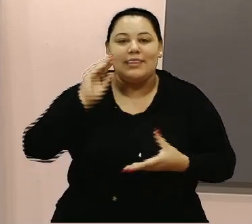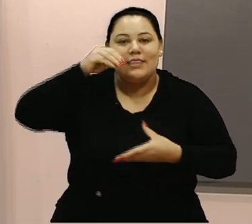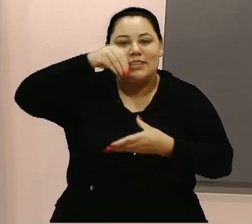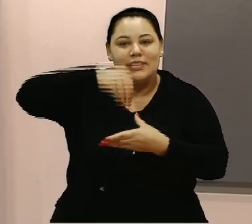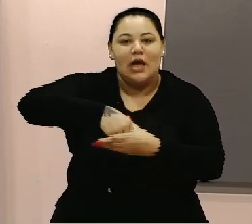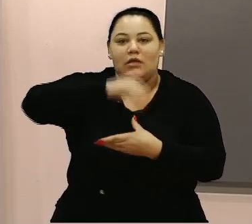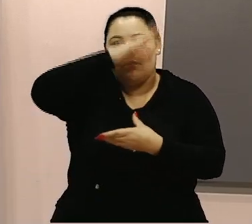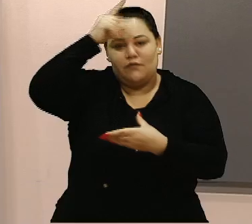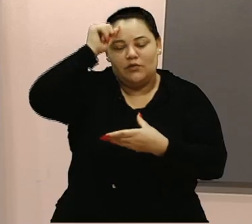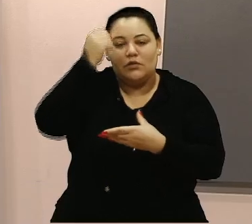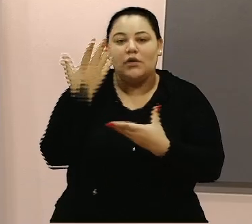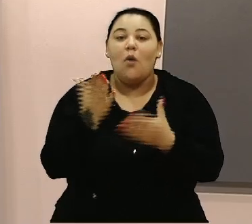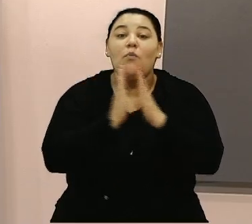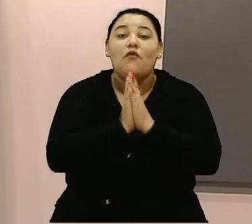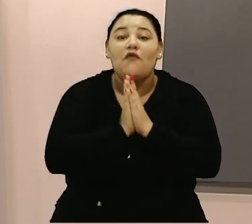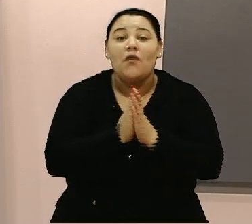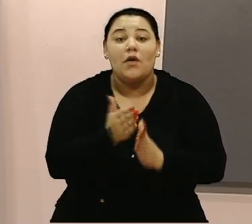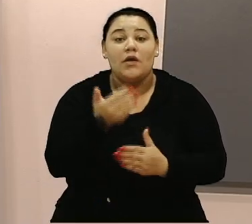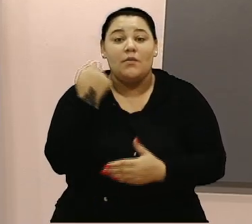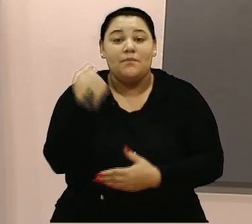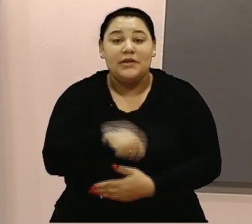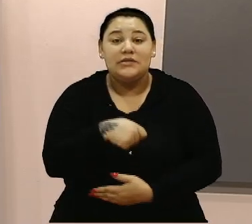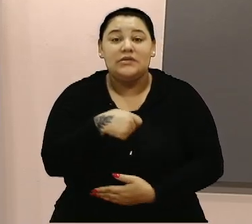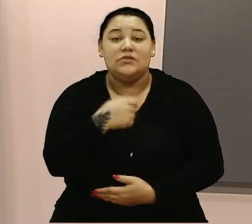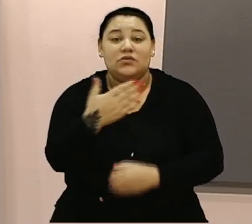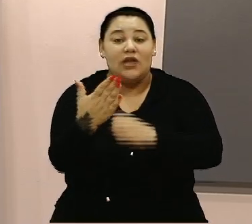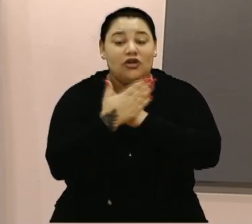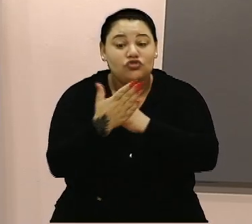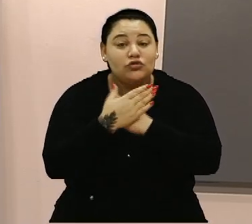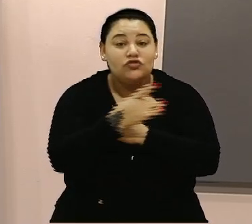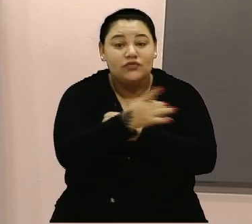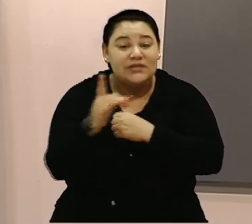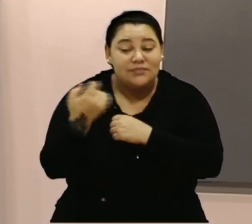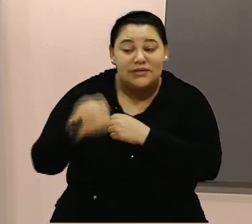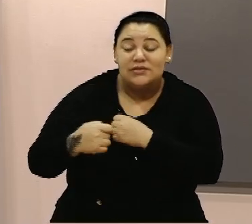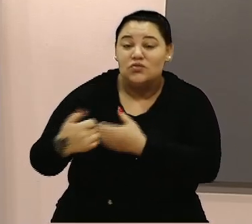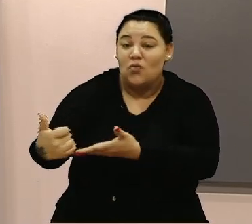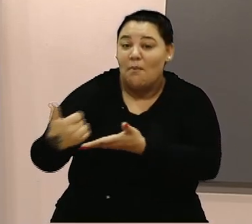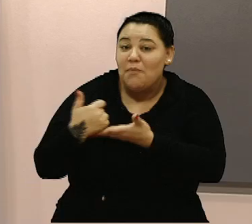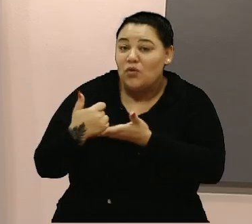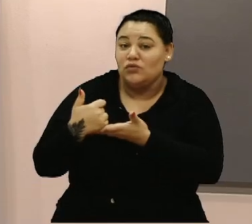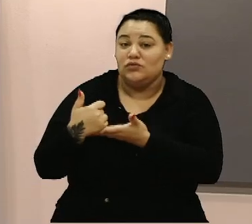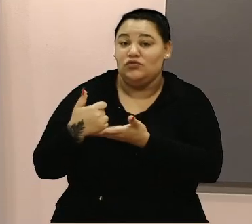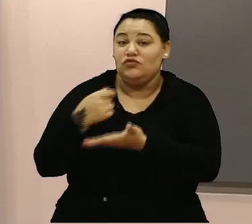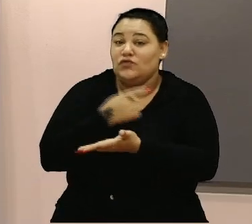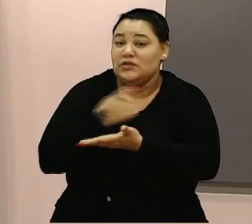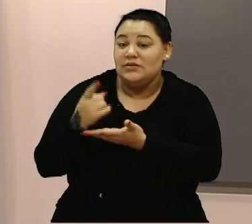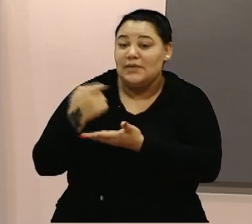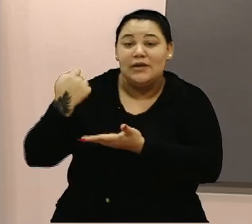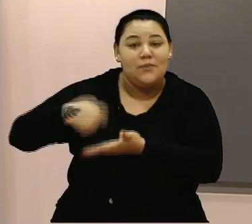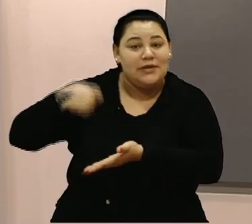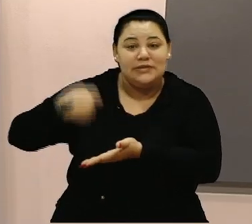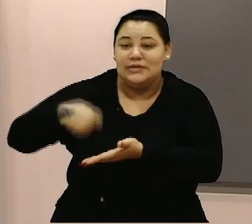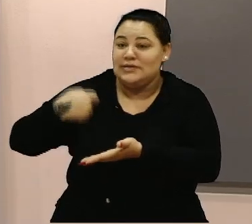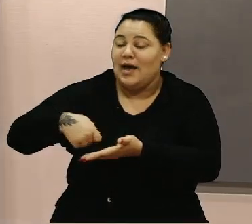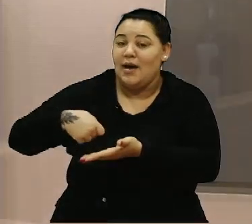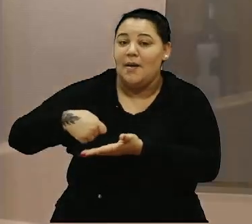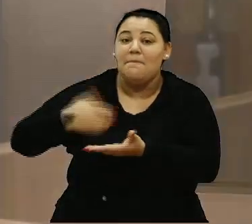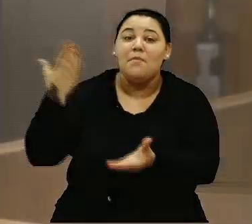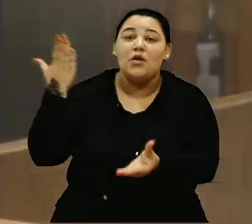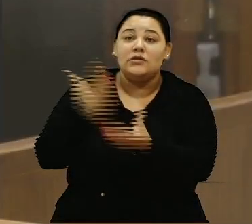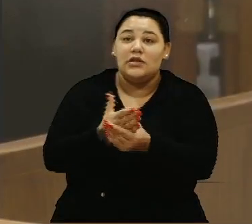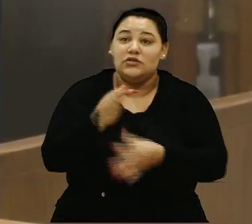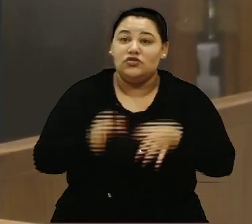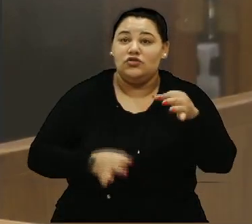Então, por favor, gente, eu preciso da ajuda de vocês, eu preciso muito do apoio de vocês para não precisar judicializar e gastar mais dinheiro que eu